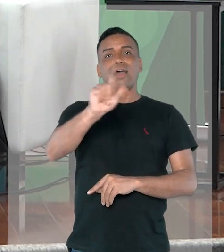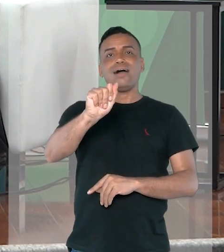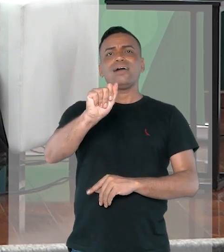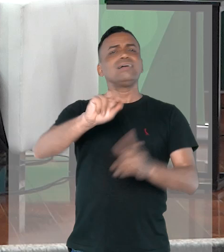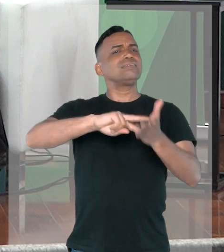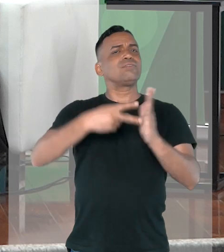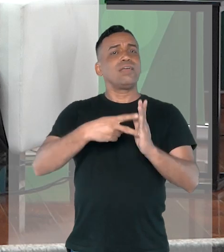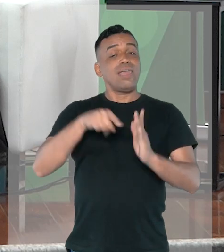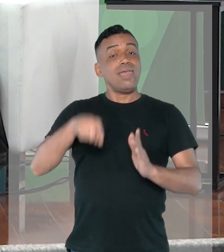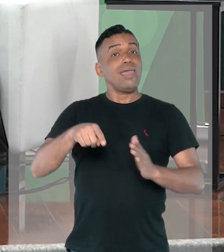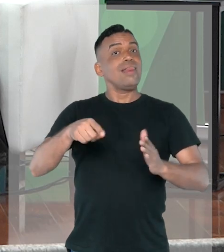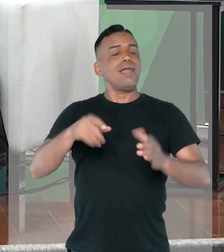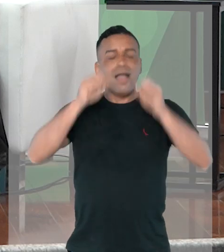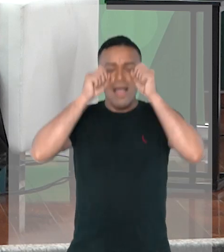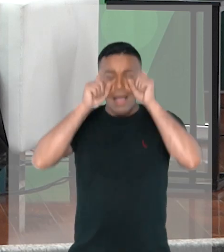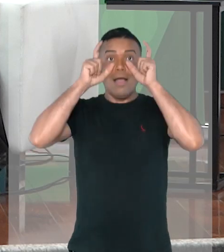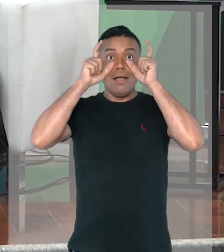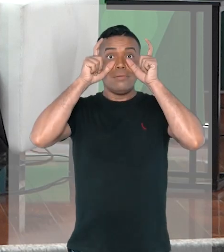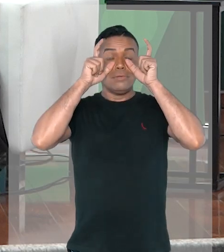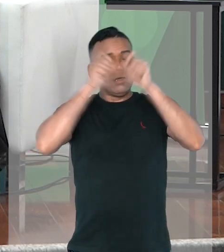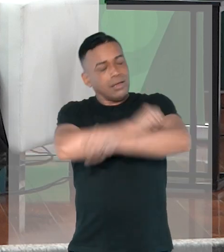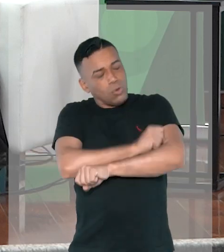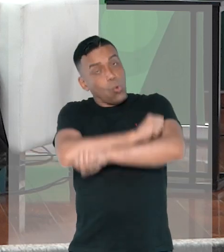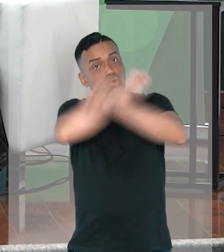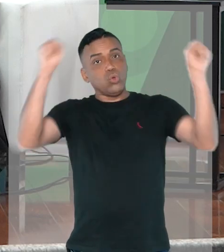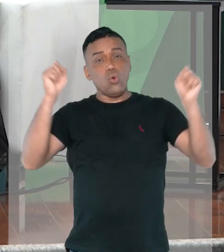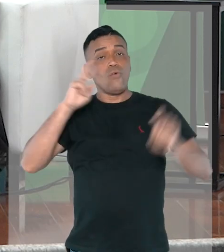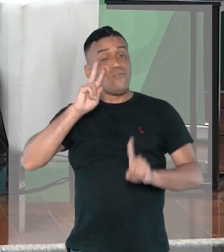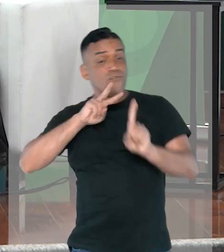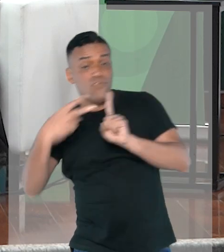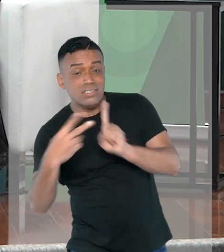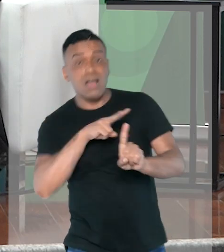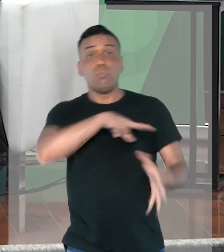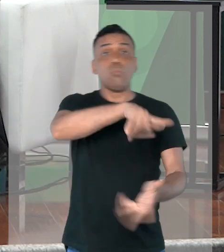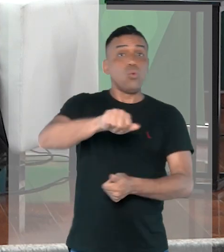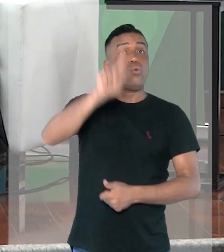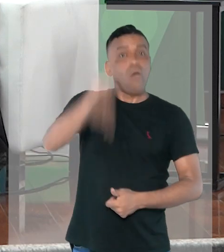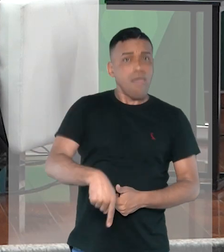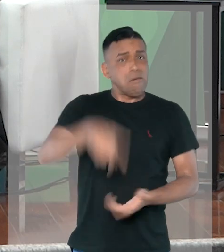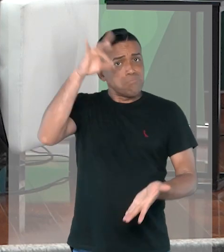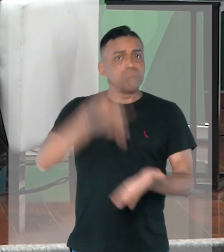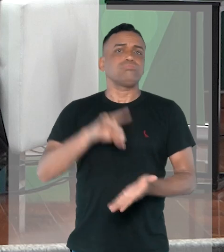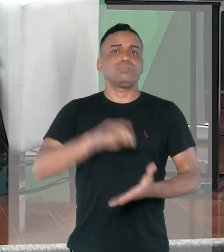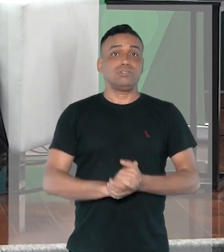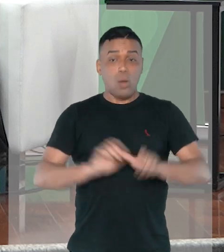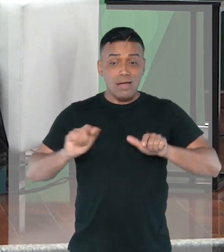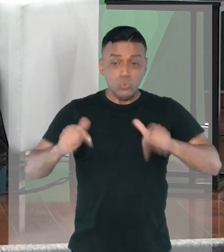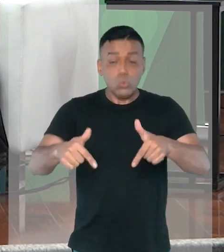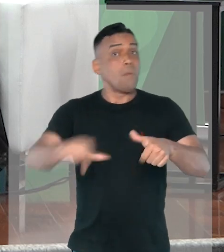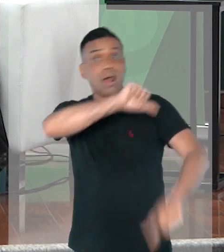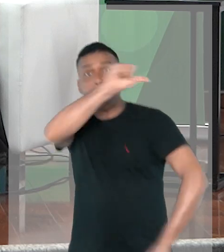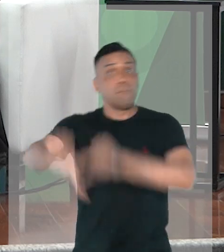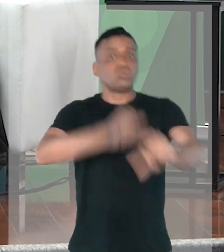que acordou, o que despertou, que vê a realidade assim como é e atua de forma decisiva para que seja